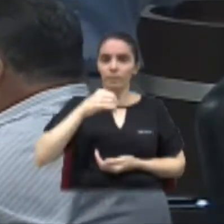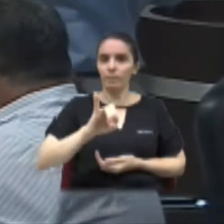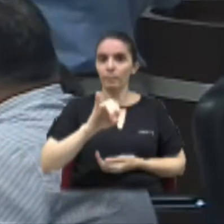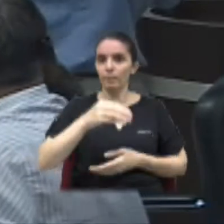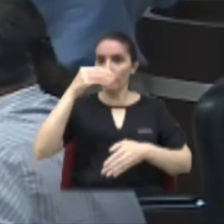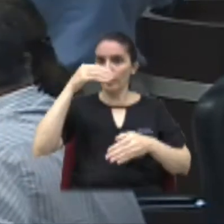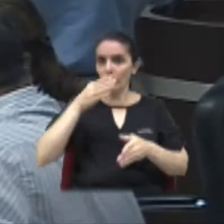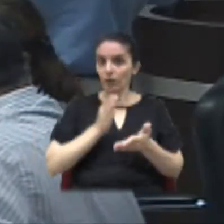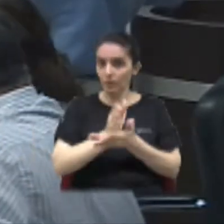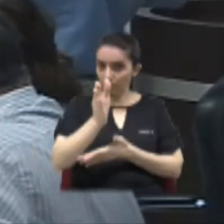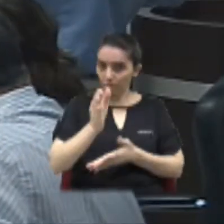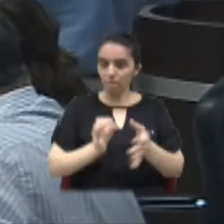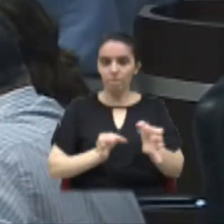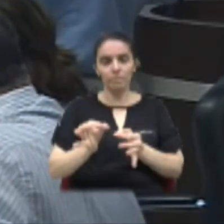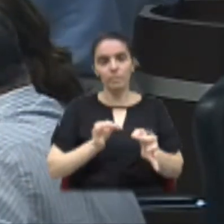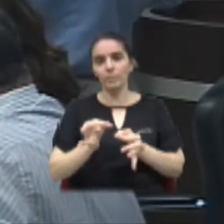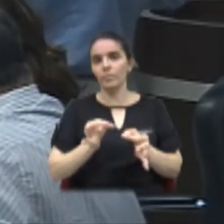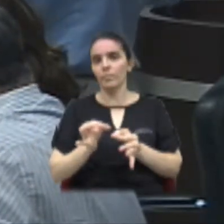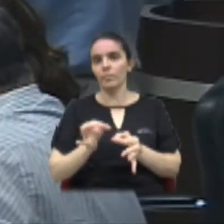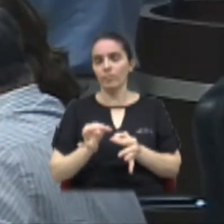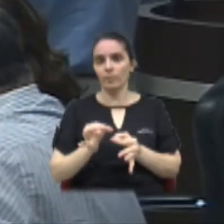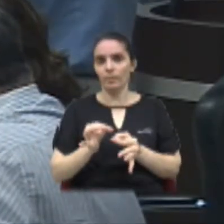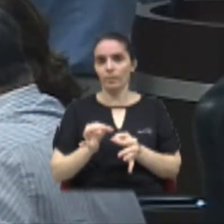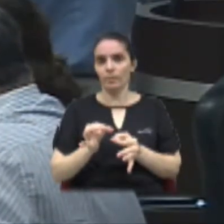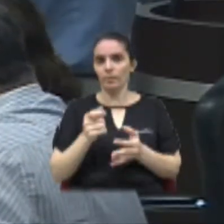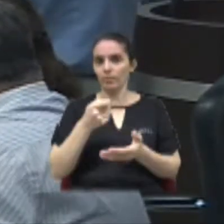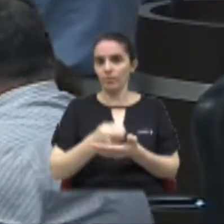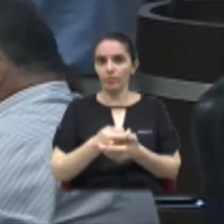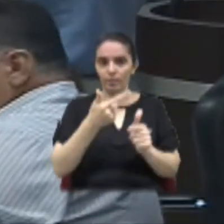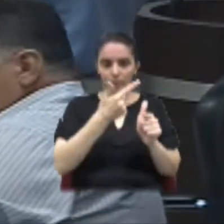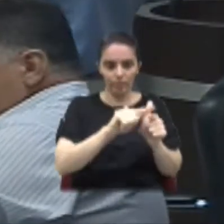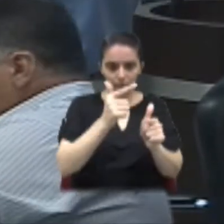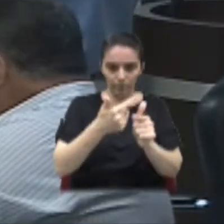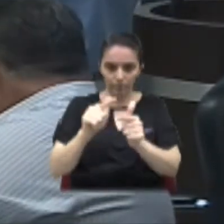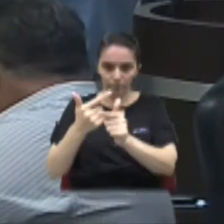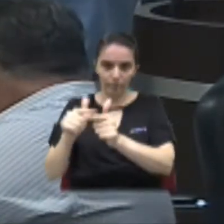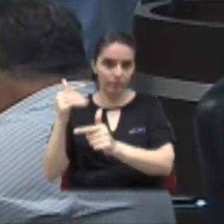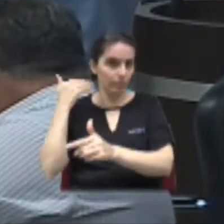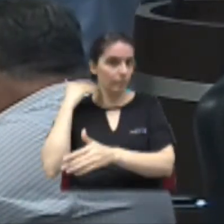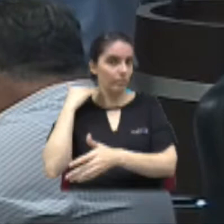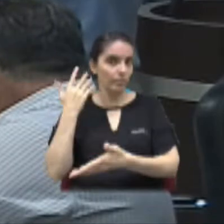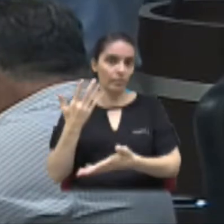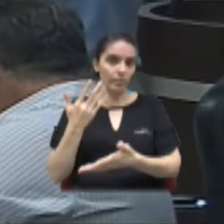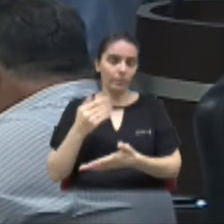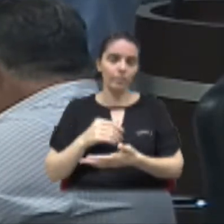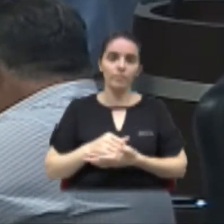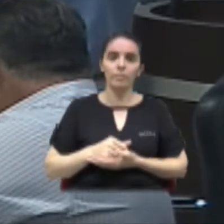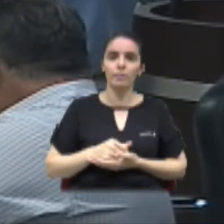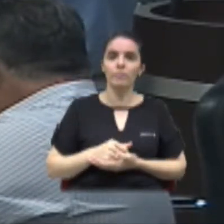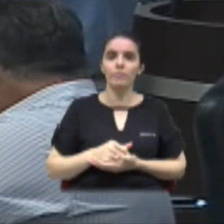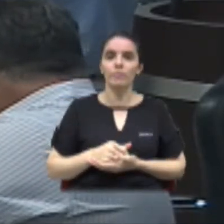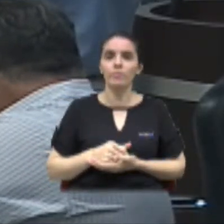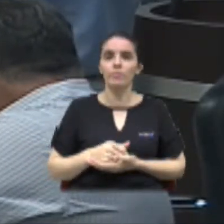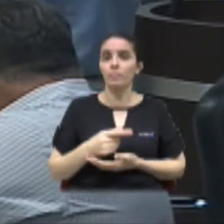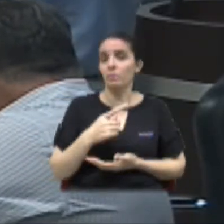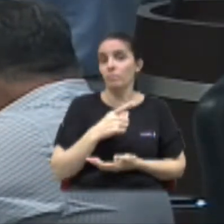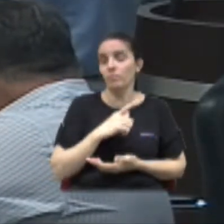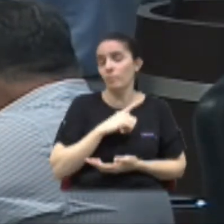de... Nós precisamos pôr em ordem, né? Sincronizar o pensamento, gestão, paciência, e a população, que